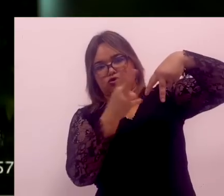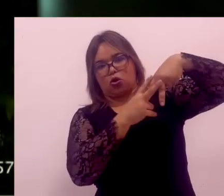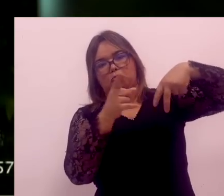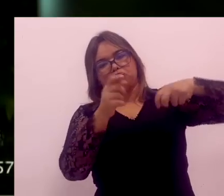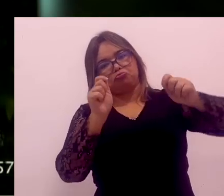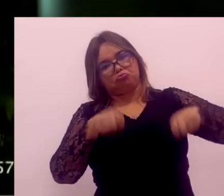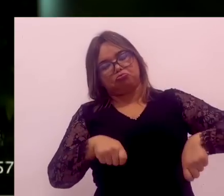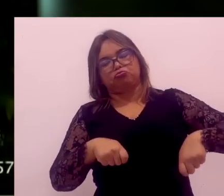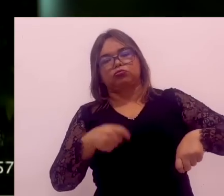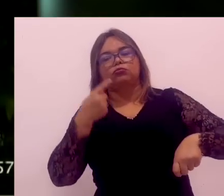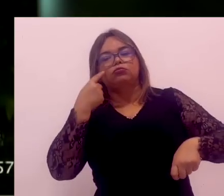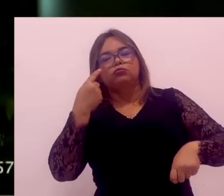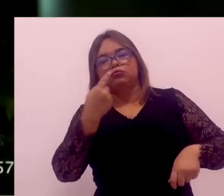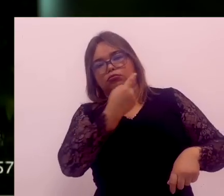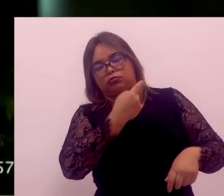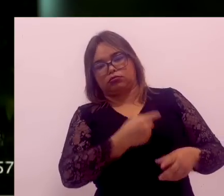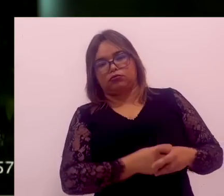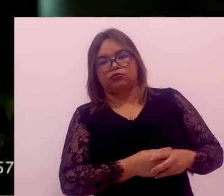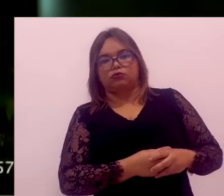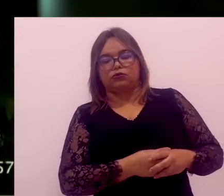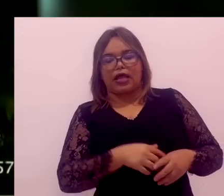com a fonte.